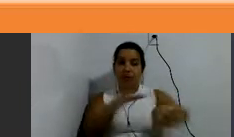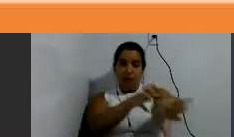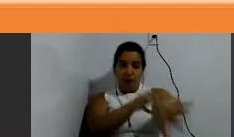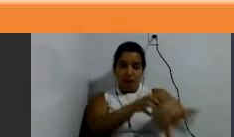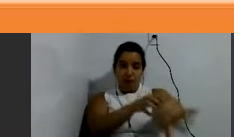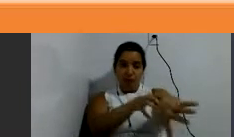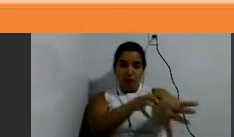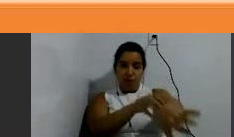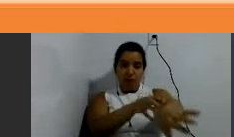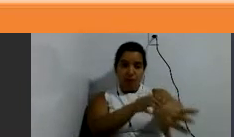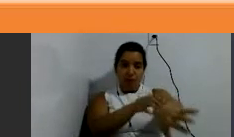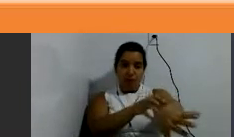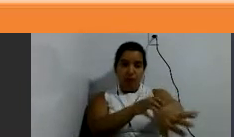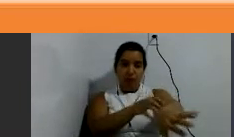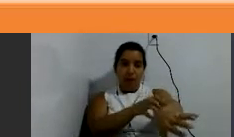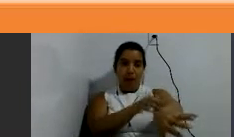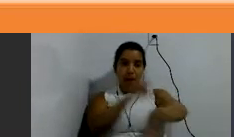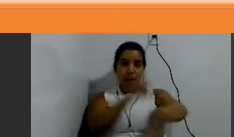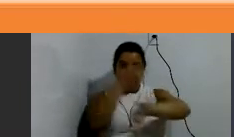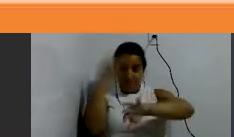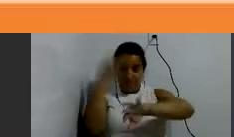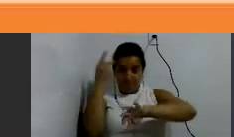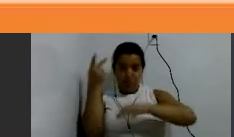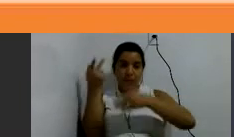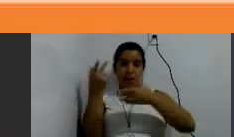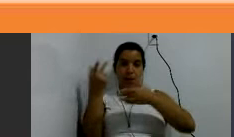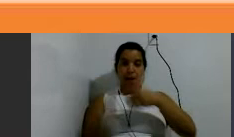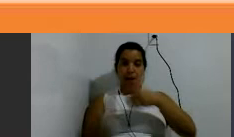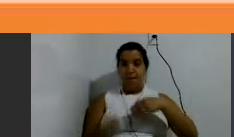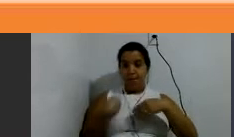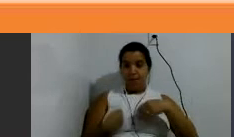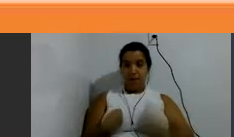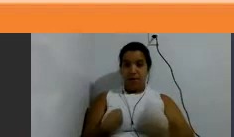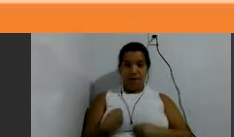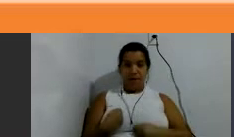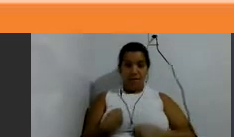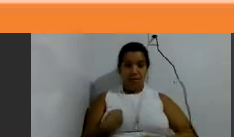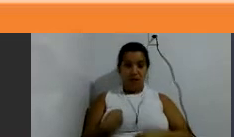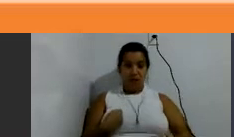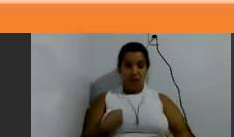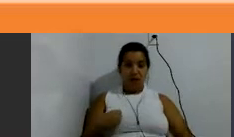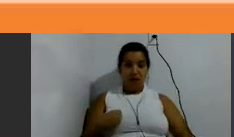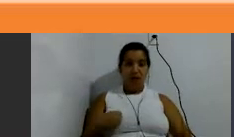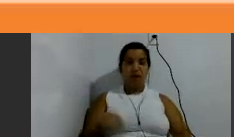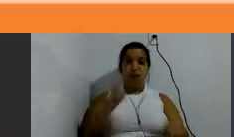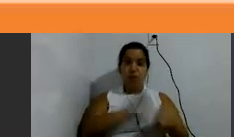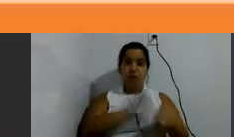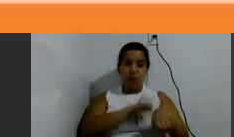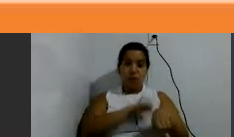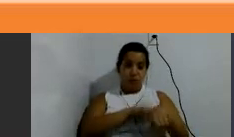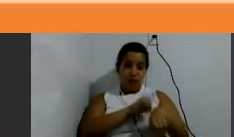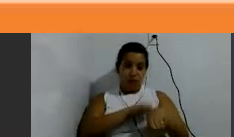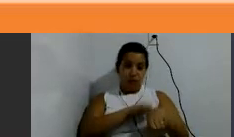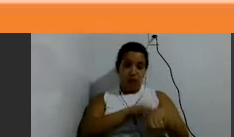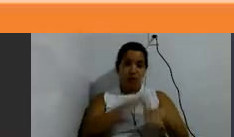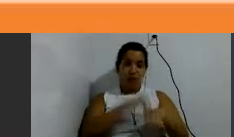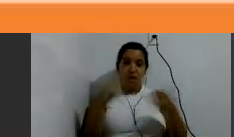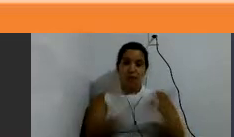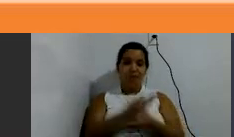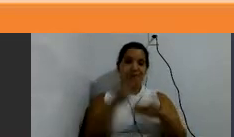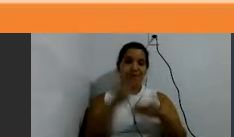indivíduo vai colocar a presença das fezes ou urina em contato com a pele lesada. E aí,